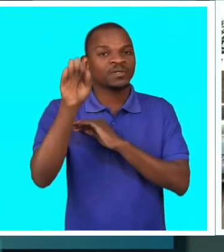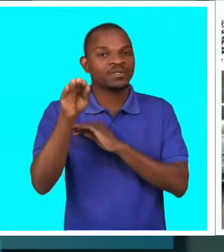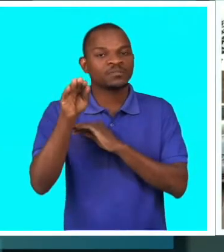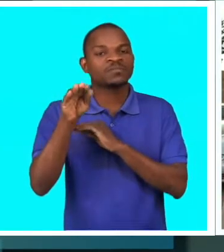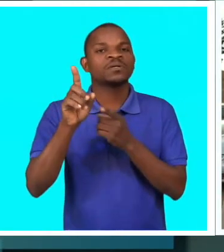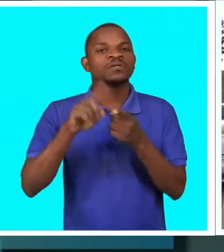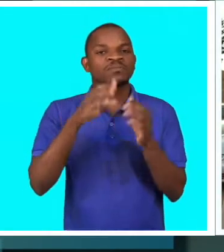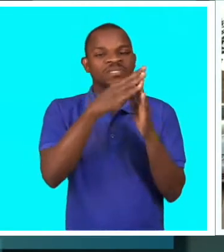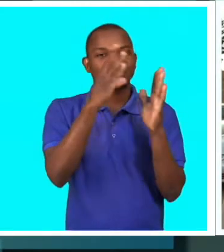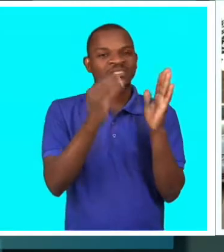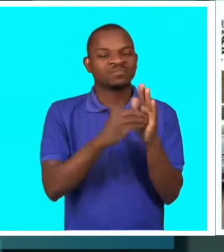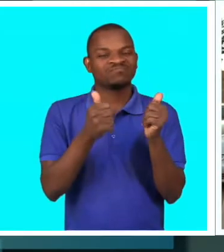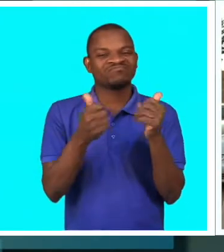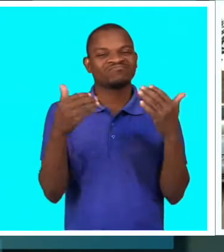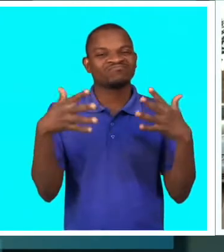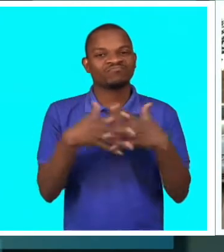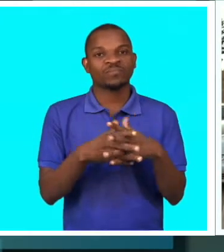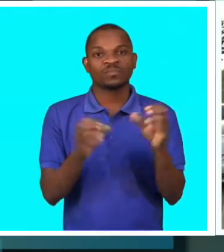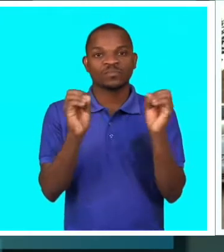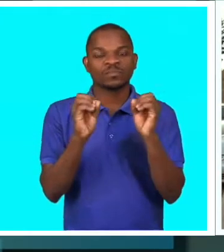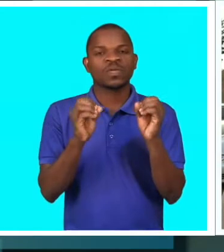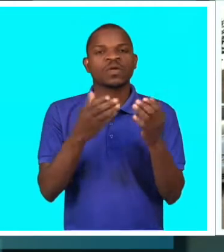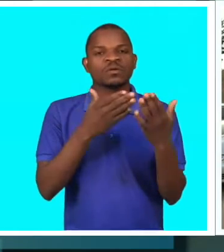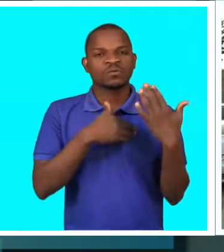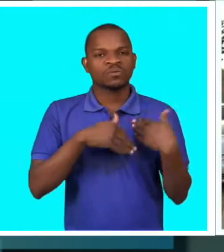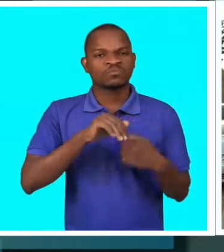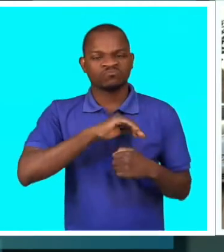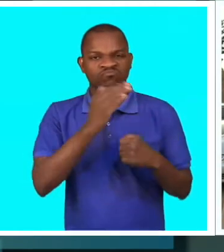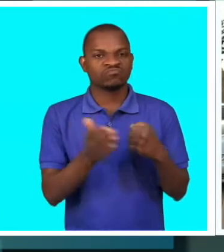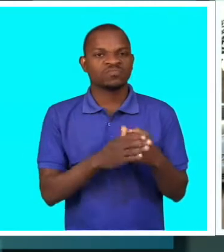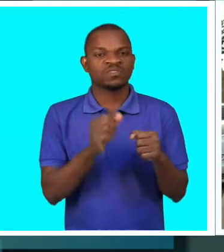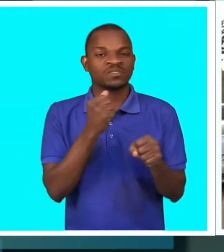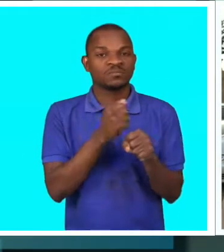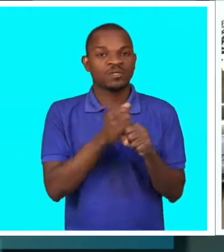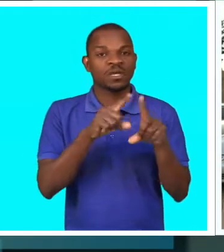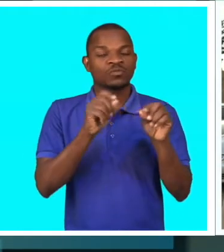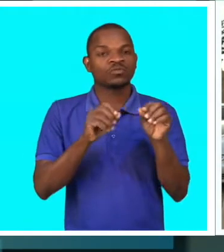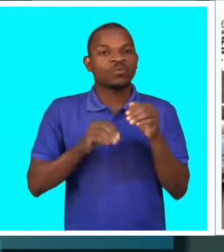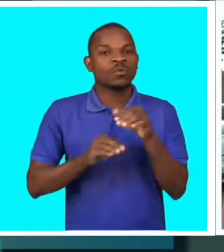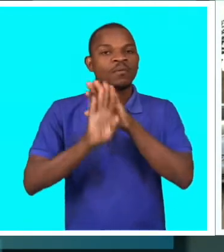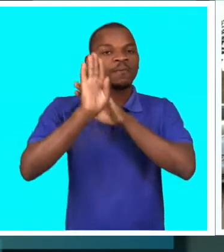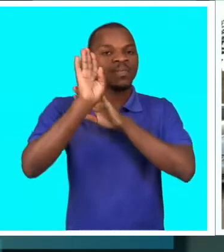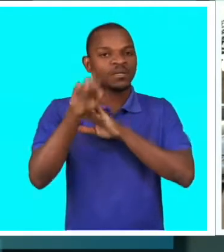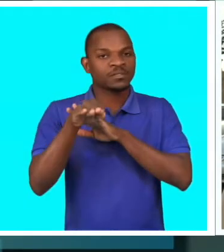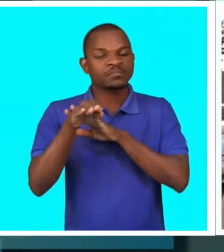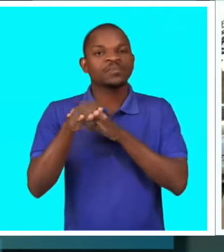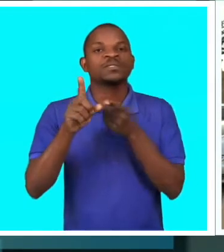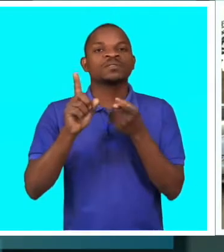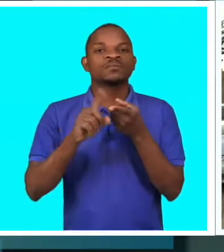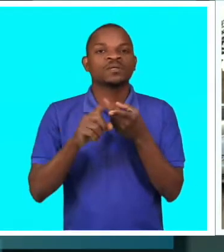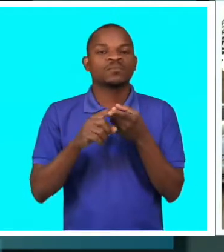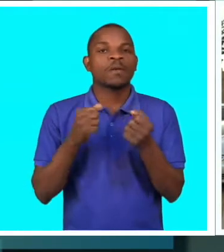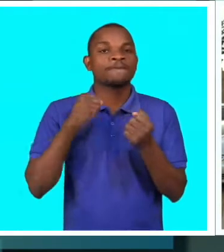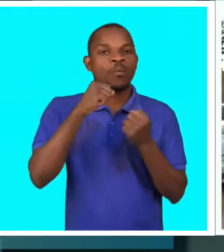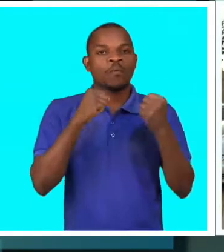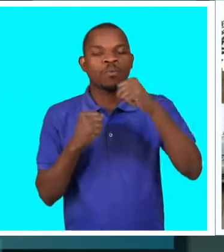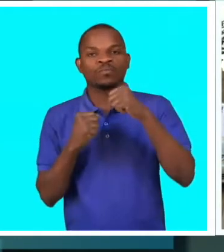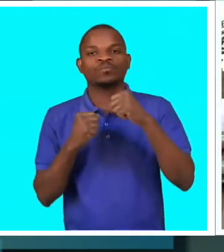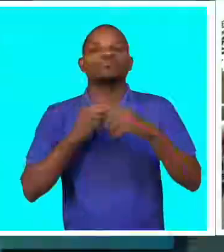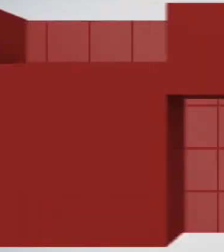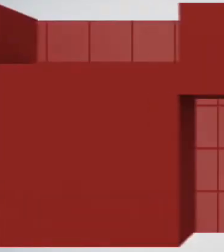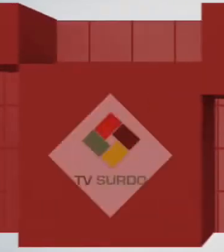os resultados não são favoráveis. Queremos trabalhar com o basquete, introduzir a modalidade de salão, inclusivamente do